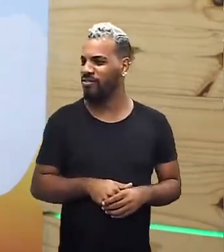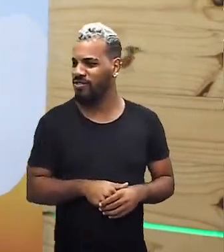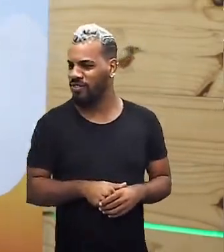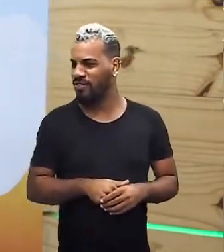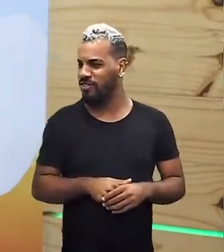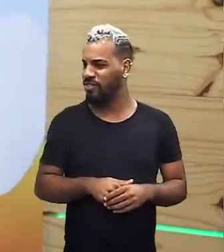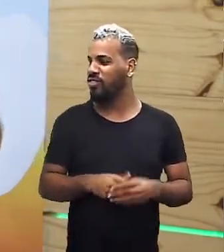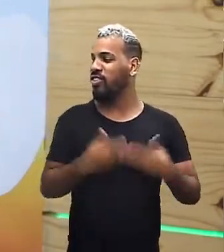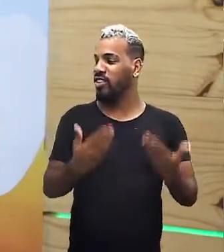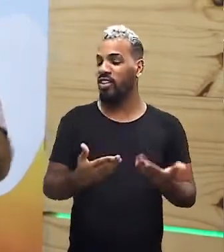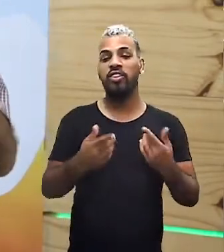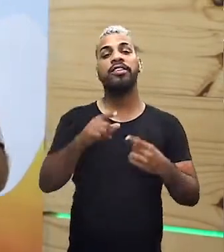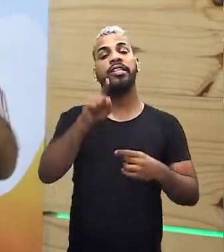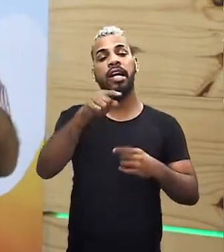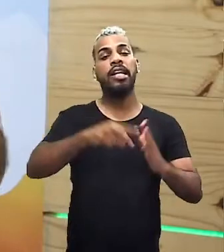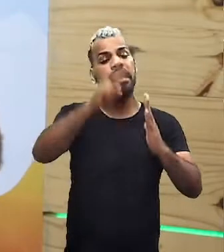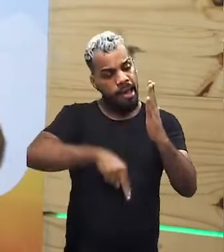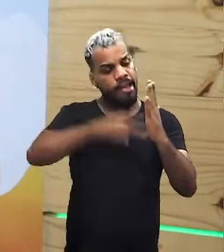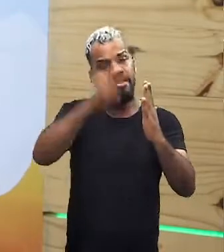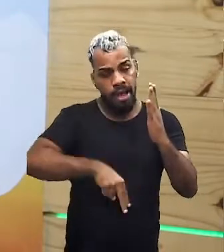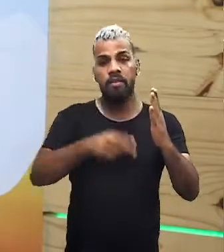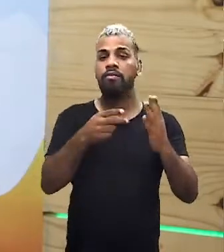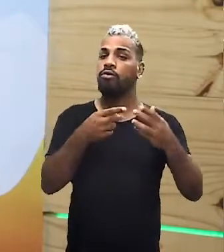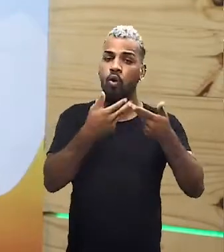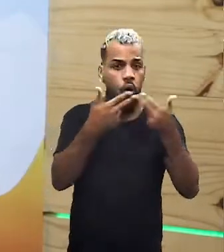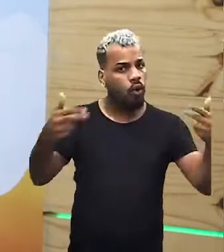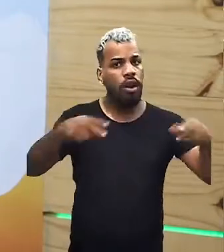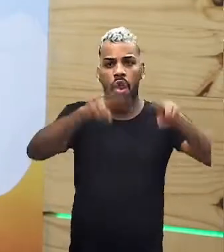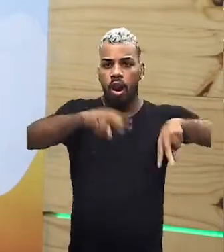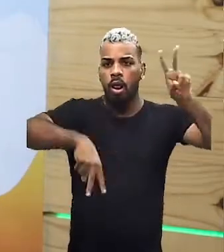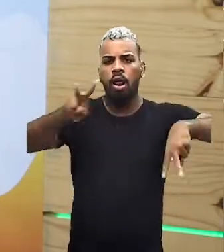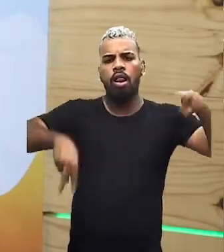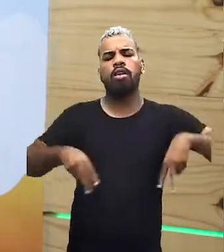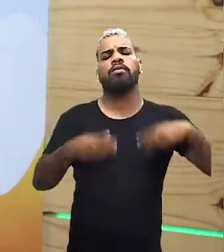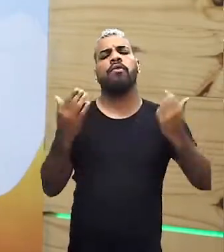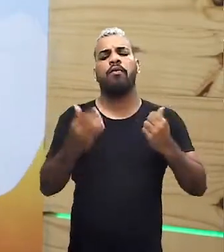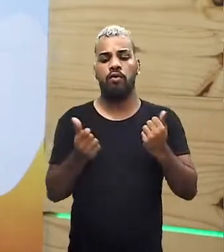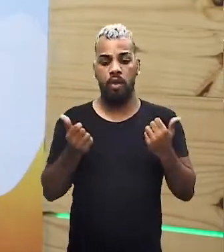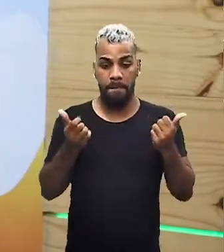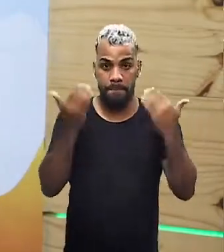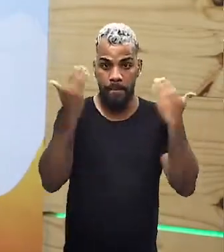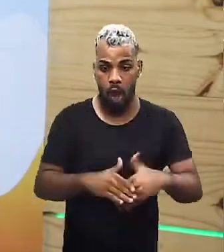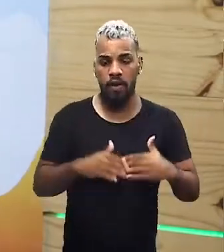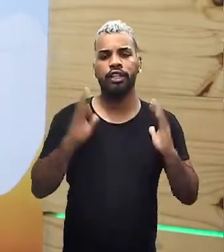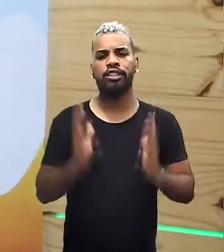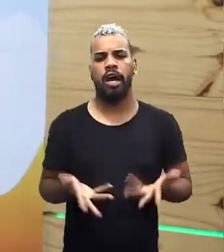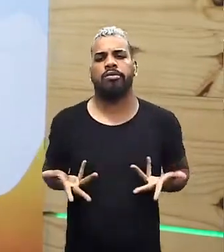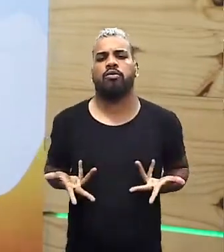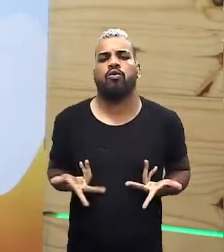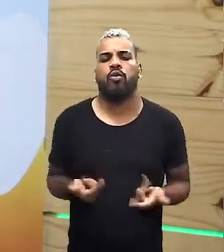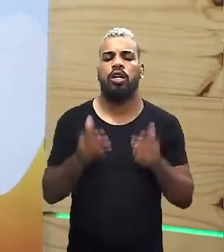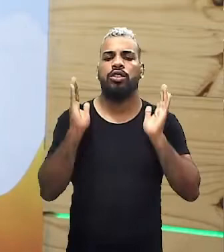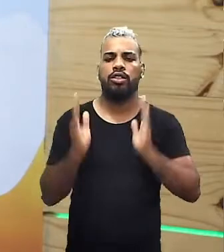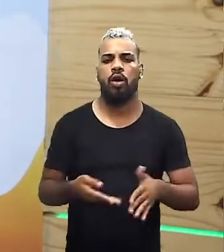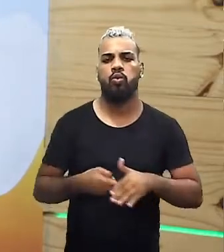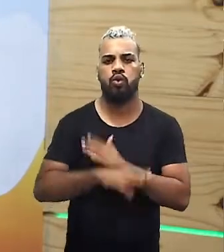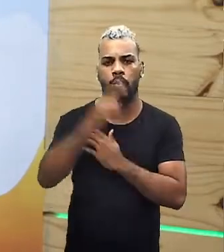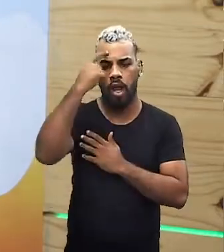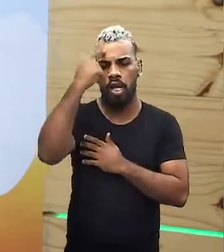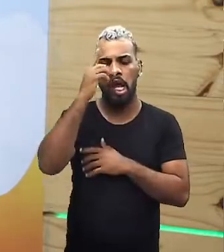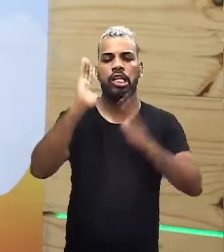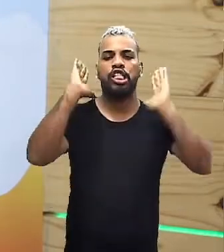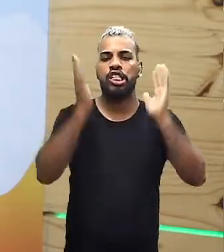coisas, decorando. Leia o que você puder ler, para chegar na prova e estar com essa visão, esse cérebro bem